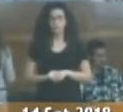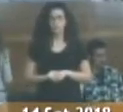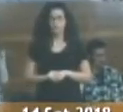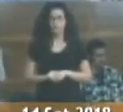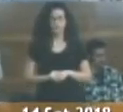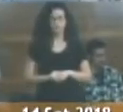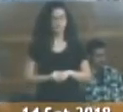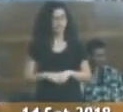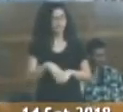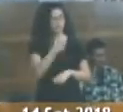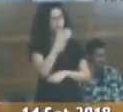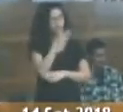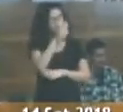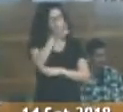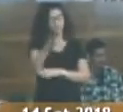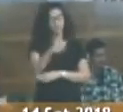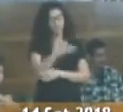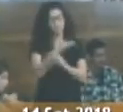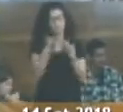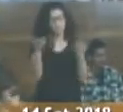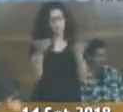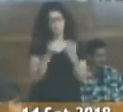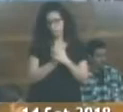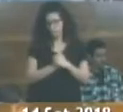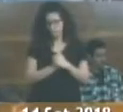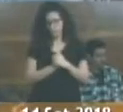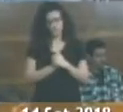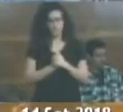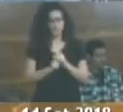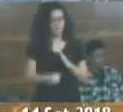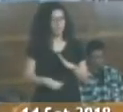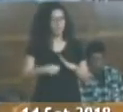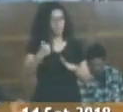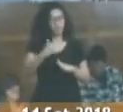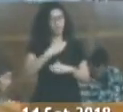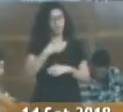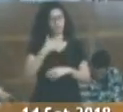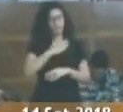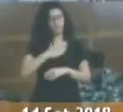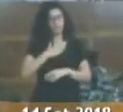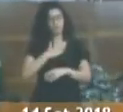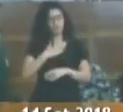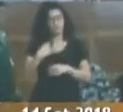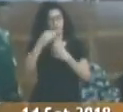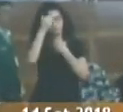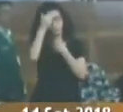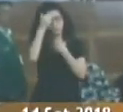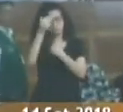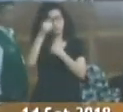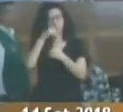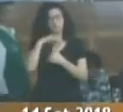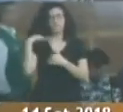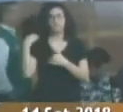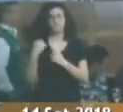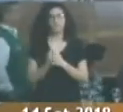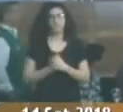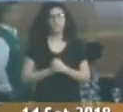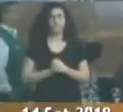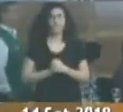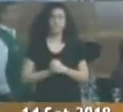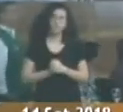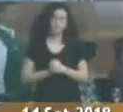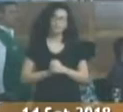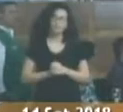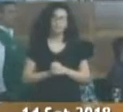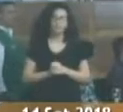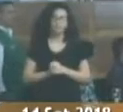Bom, boa tarde a todos. Primeiramente, eu gostaria de agradecer, tá? Agradecer a todos, agradecer